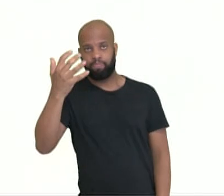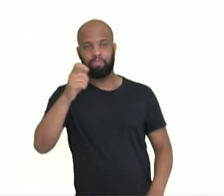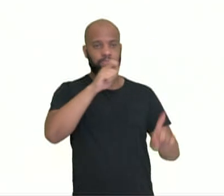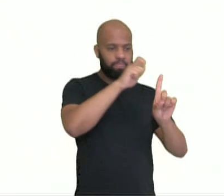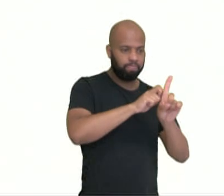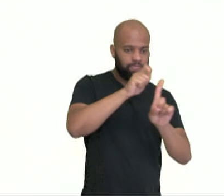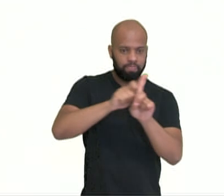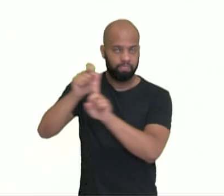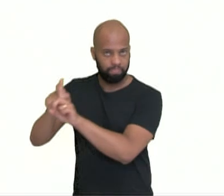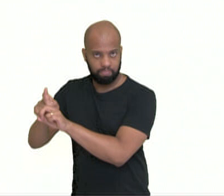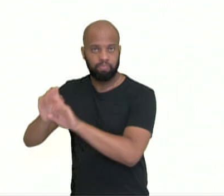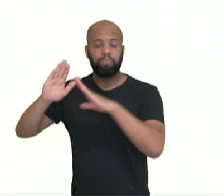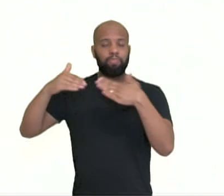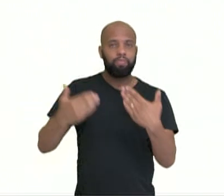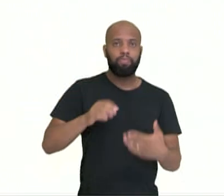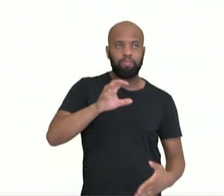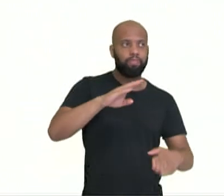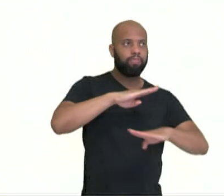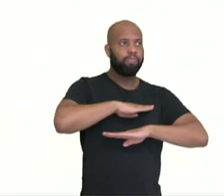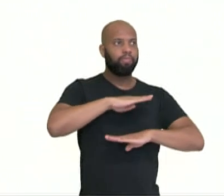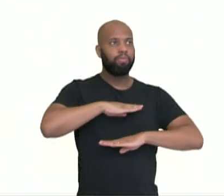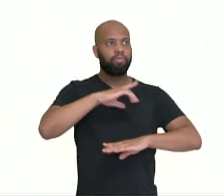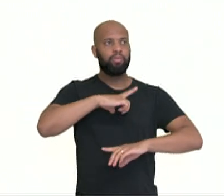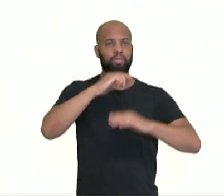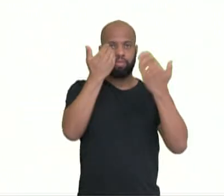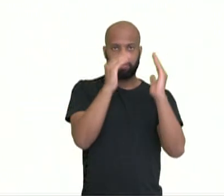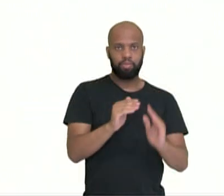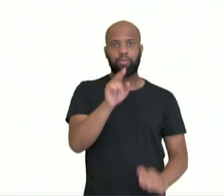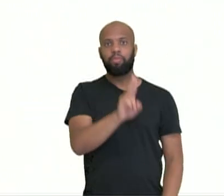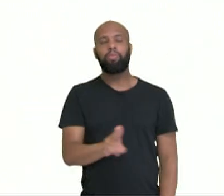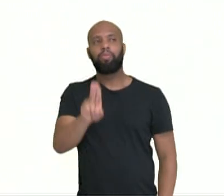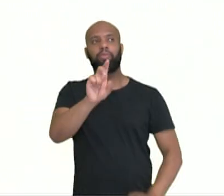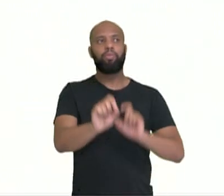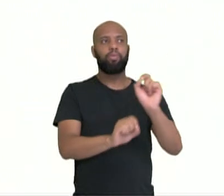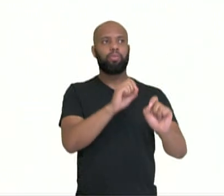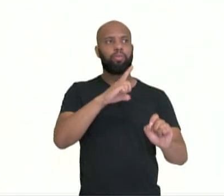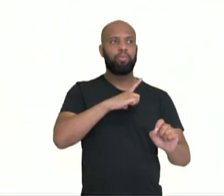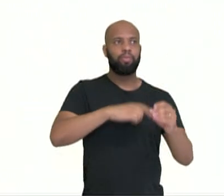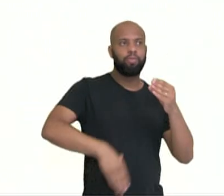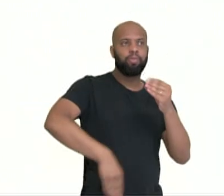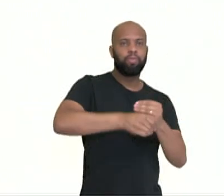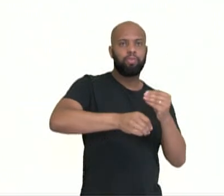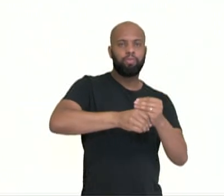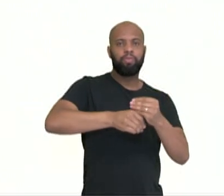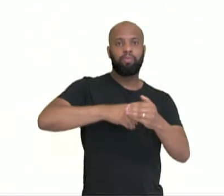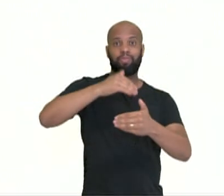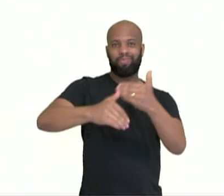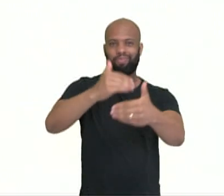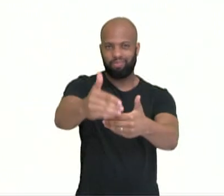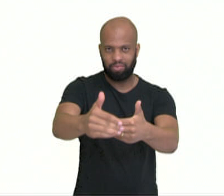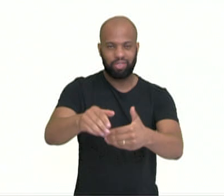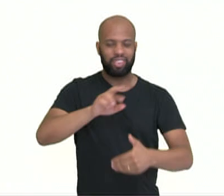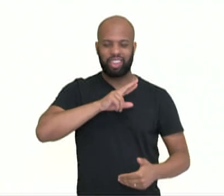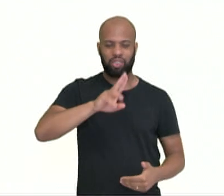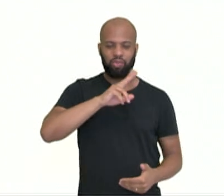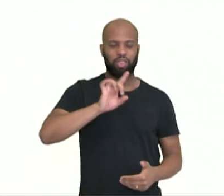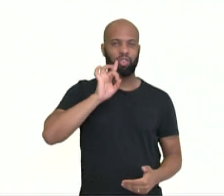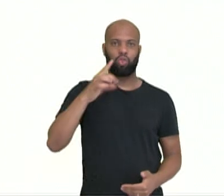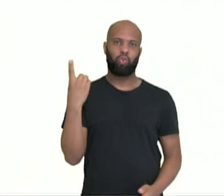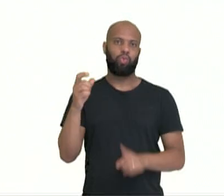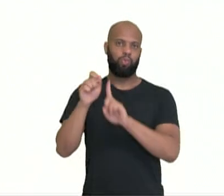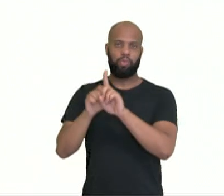mês em mês, essa situação deve ser analisada usando acréscimos sucessivos e não